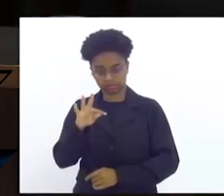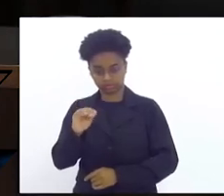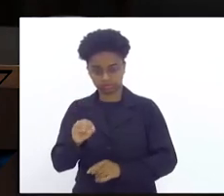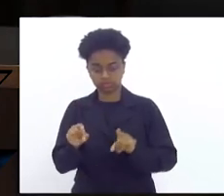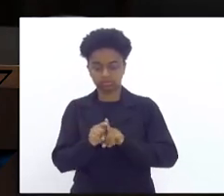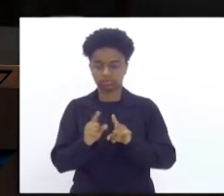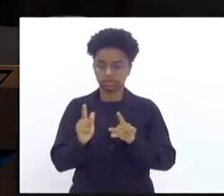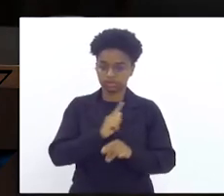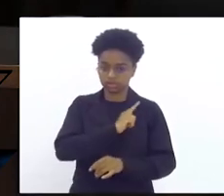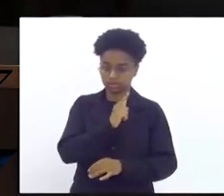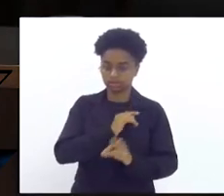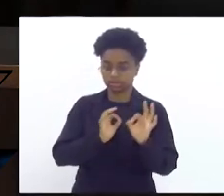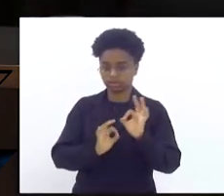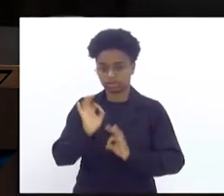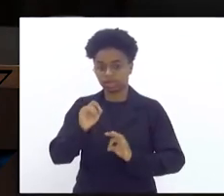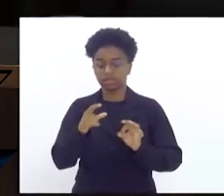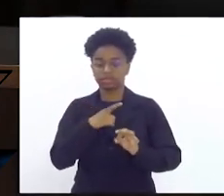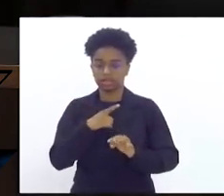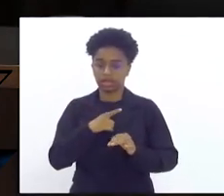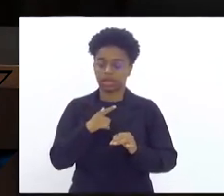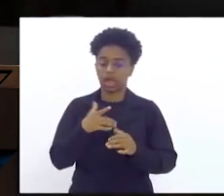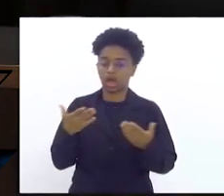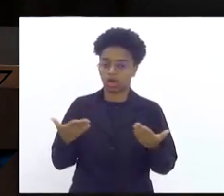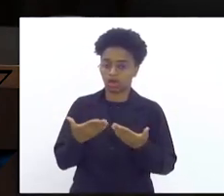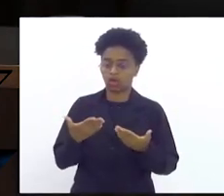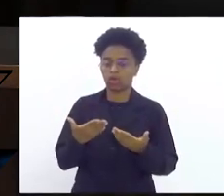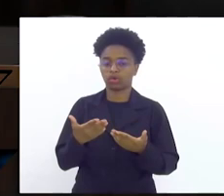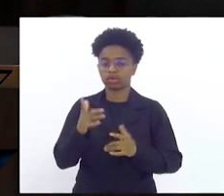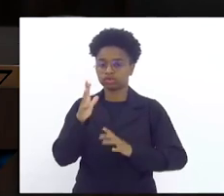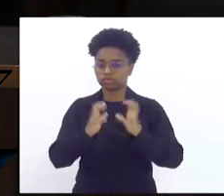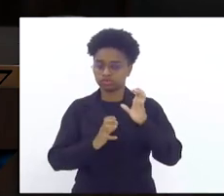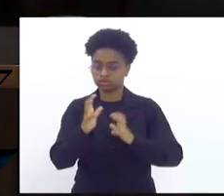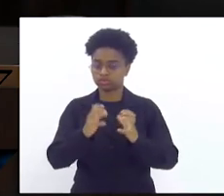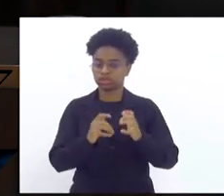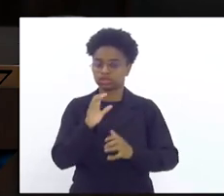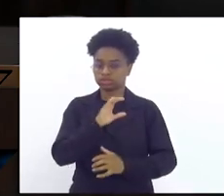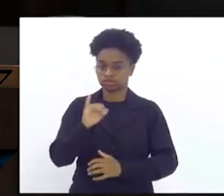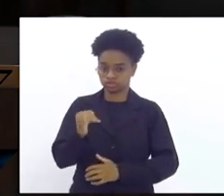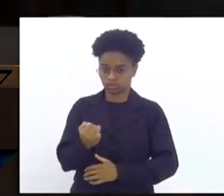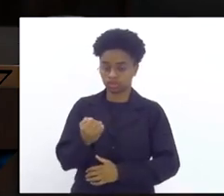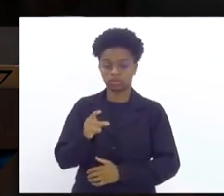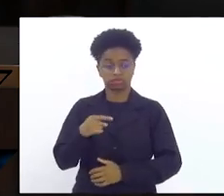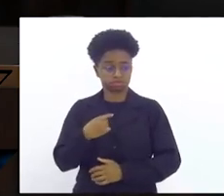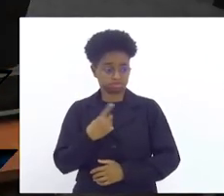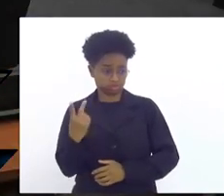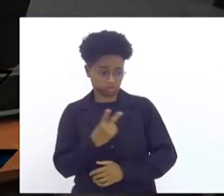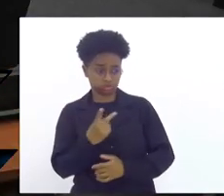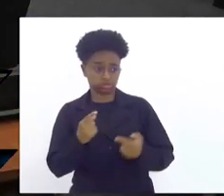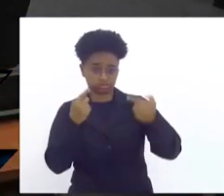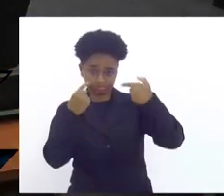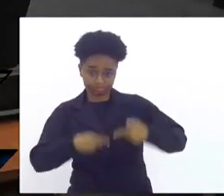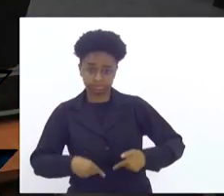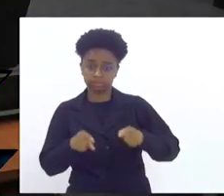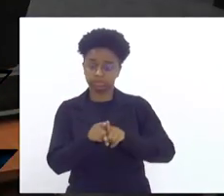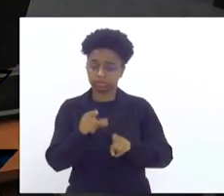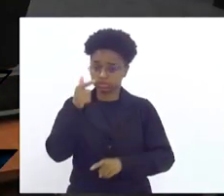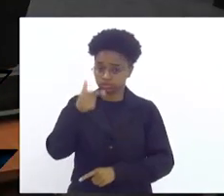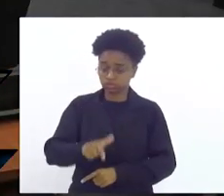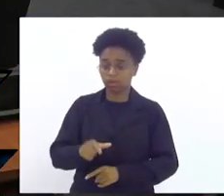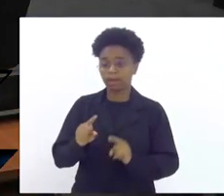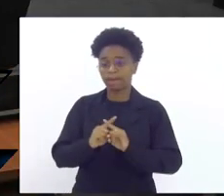inclusive uma polêmica hoje na ccj sobre um desses projetos nos enfrentaremos com muita veemência nesse aspecto mas mais uma vez